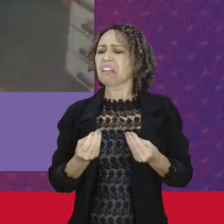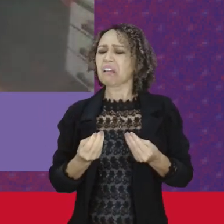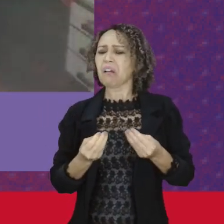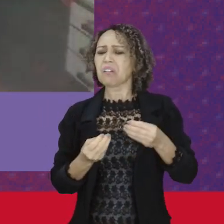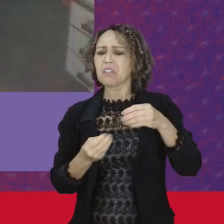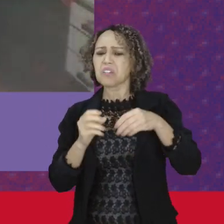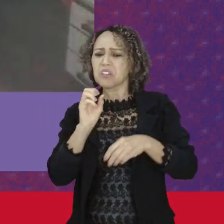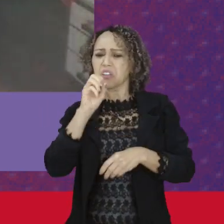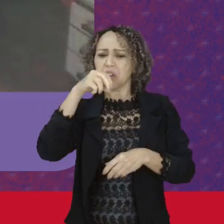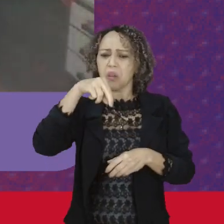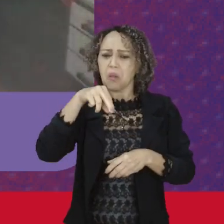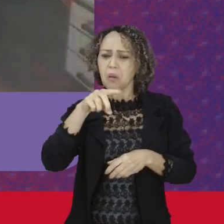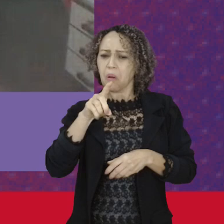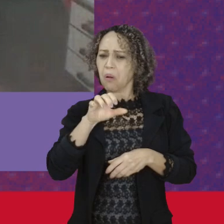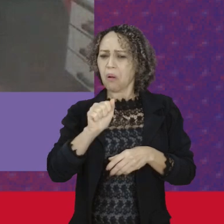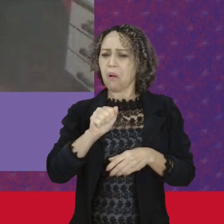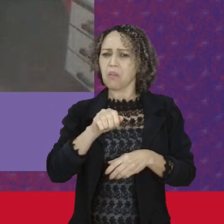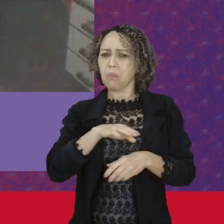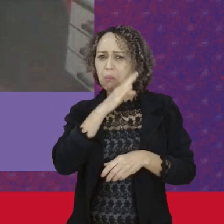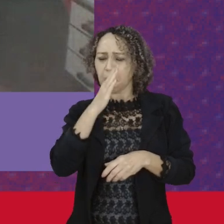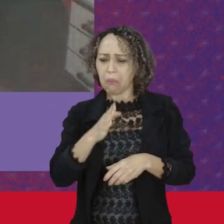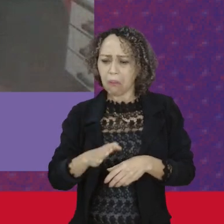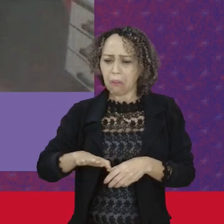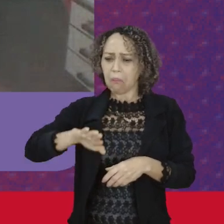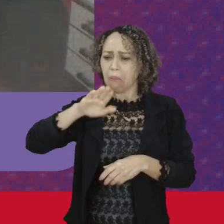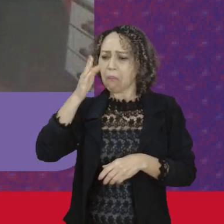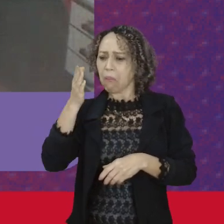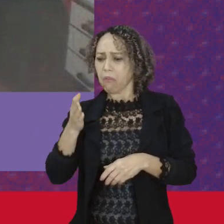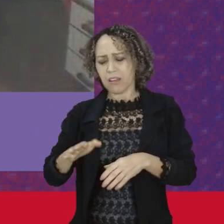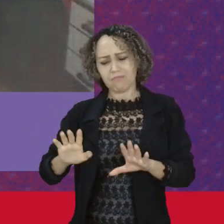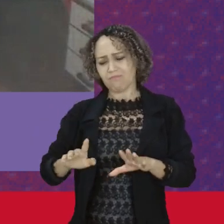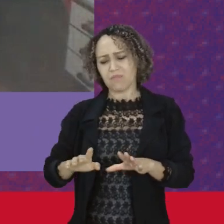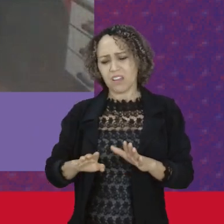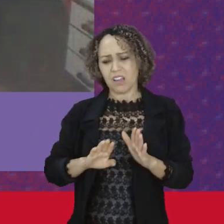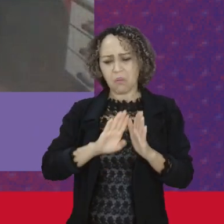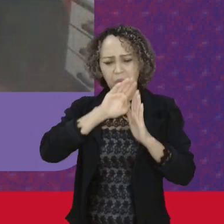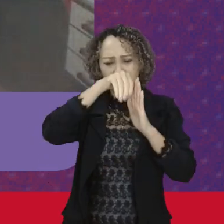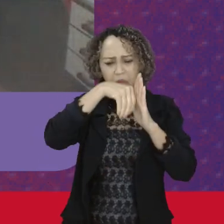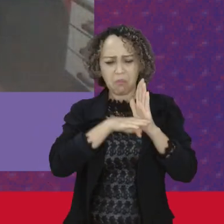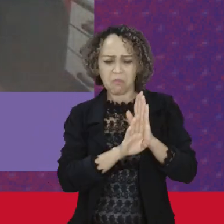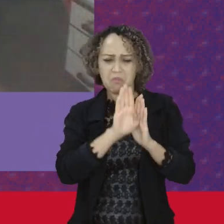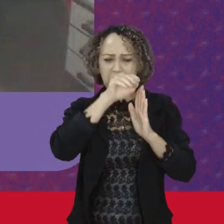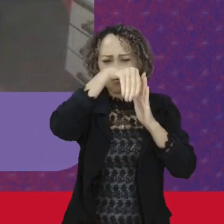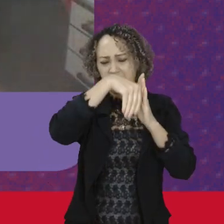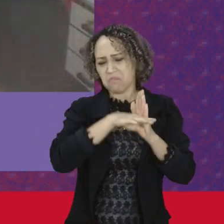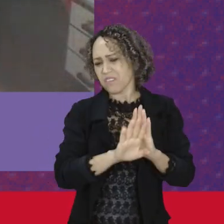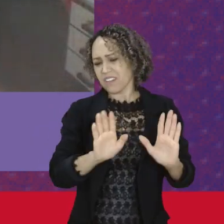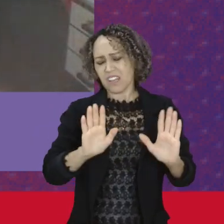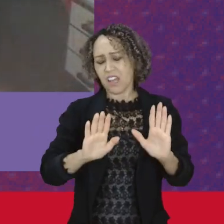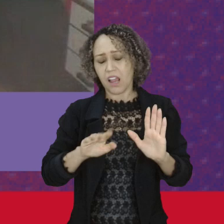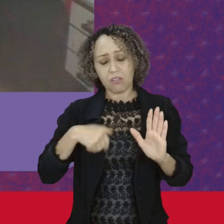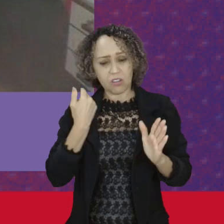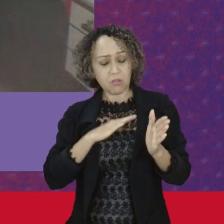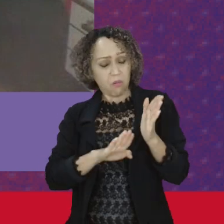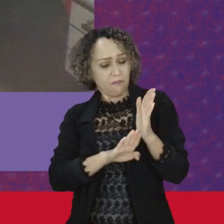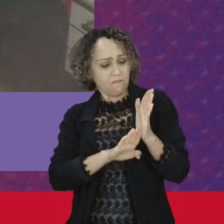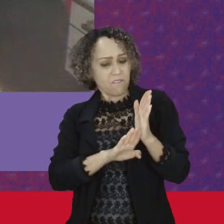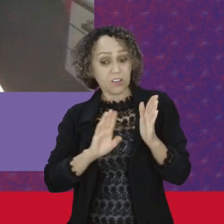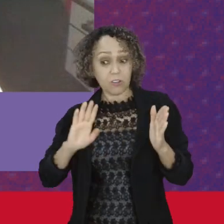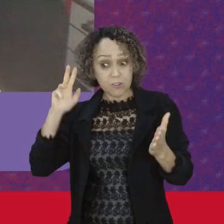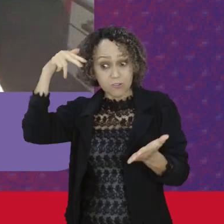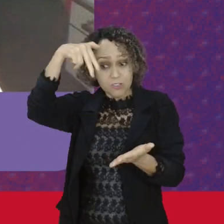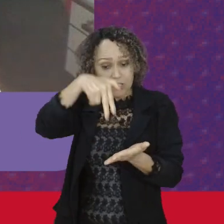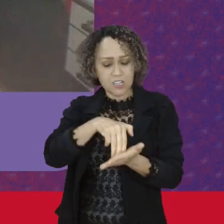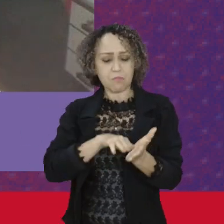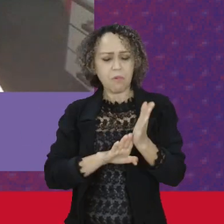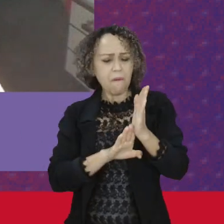onda, não. Nós viemos é para ficar mesmo, com onda ou sem onda. A Nair era muito decidida, né? Então eu gostava muito dela.